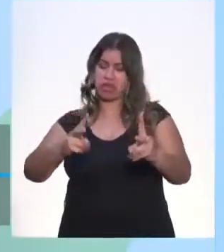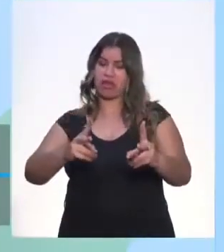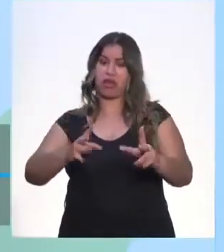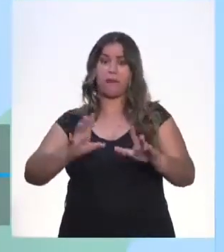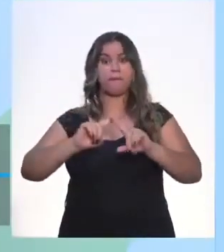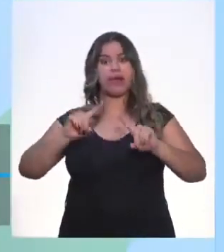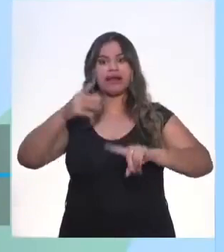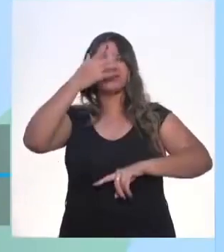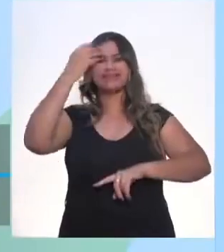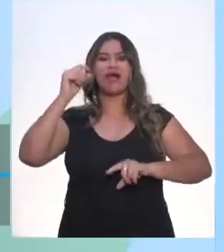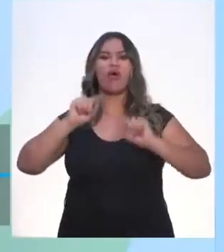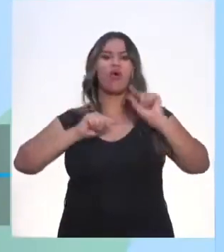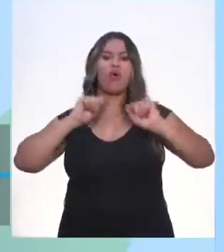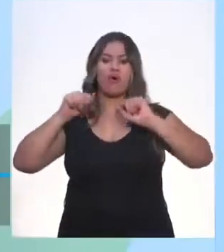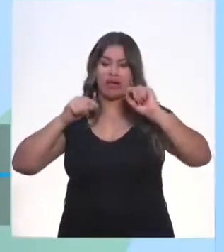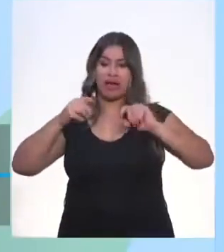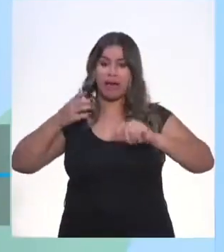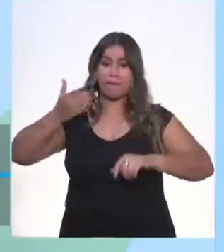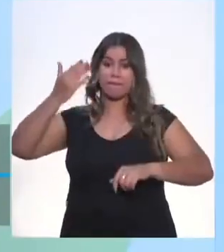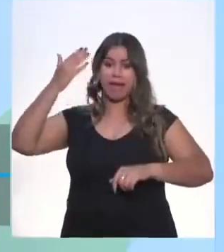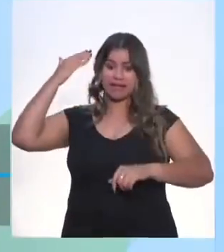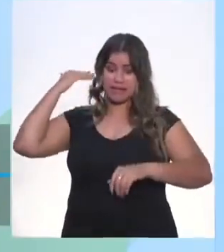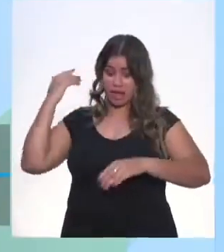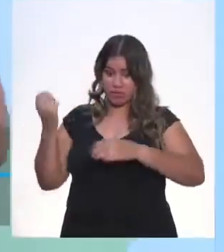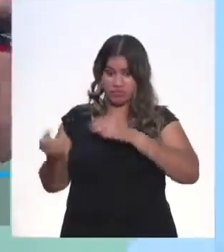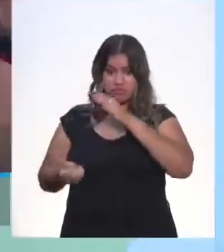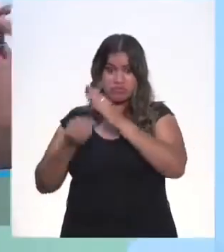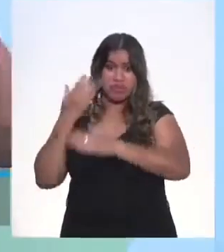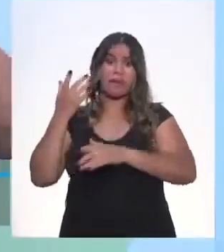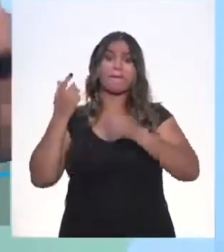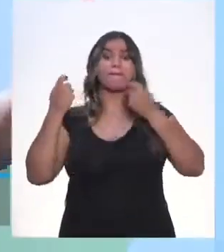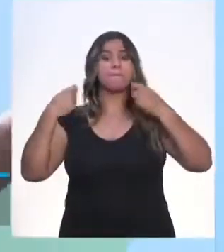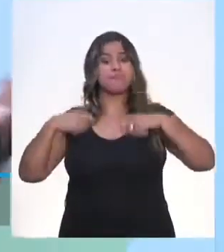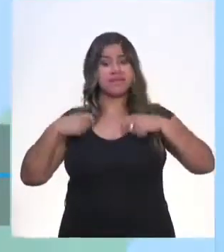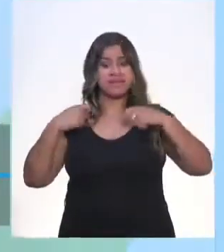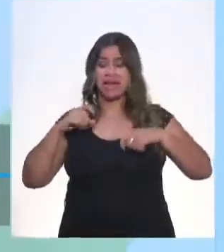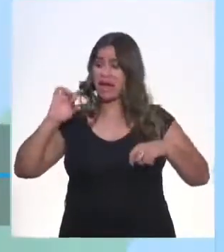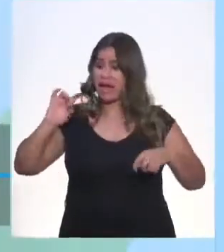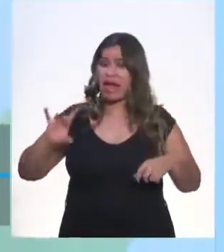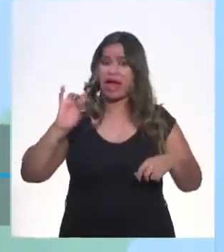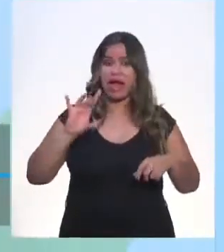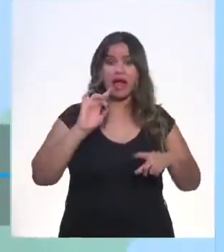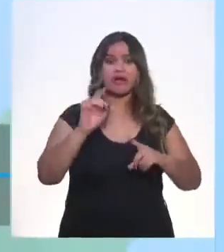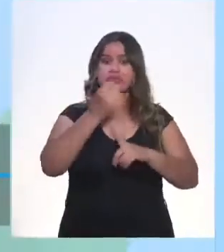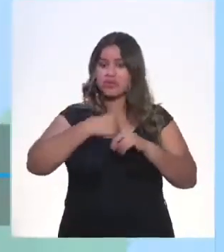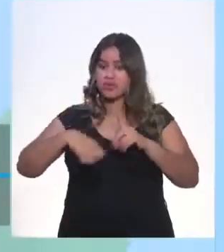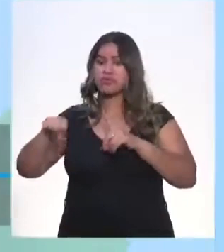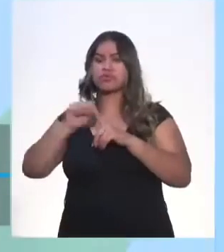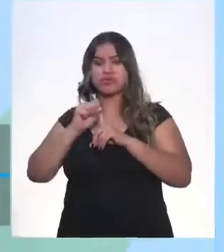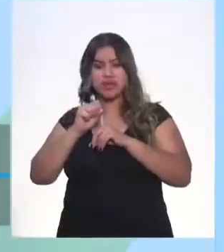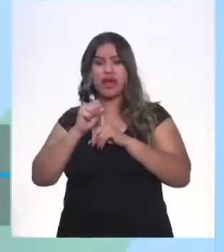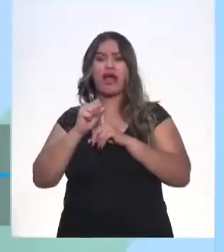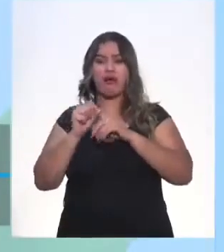na verdade, aquilo foi uma construção e que cada pessoa, cada bolha, cada sociedade